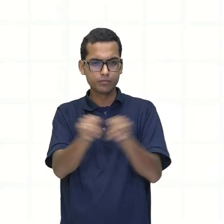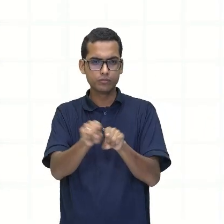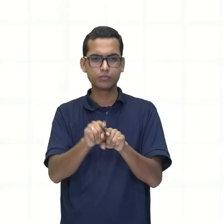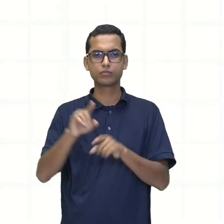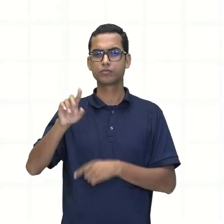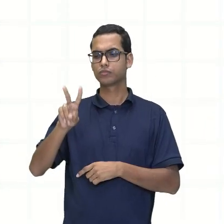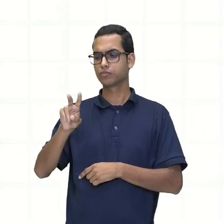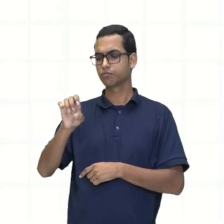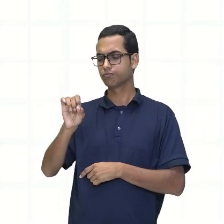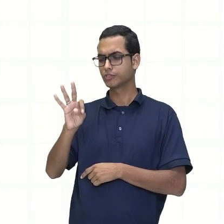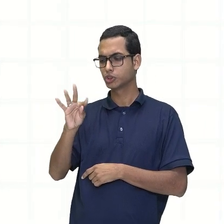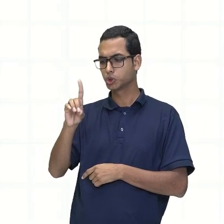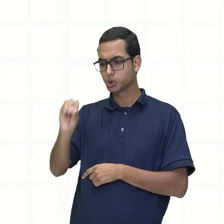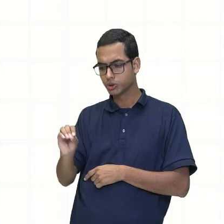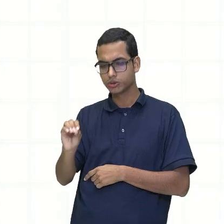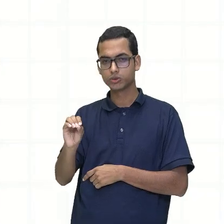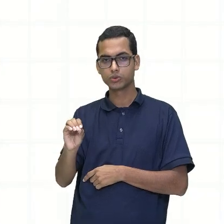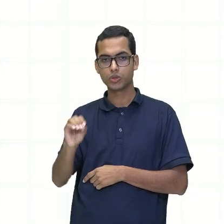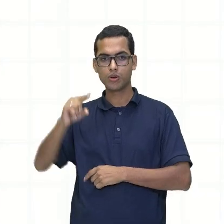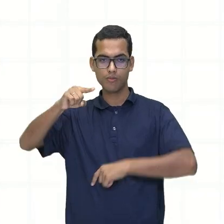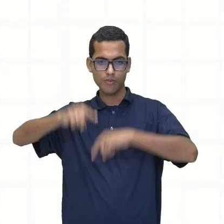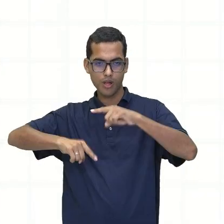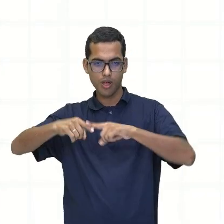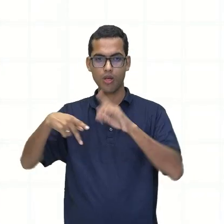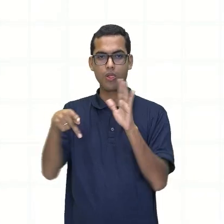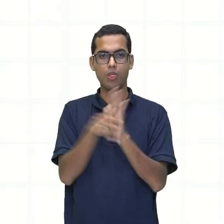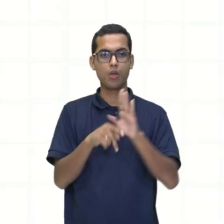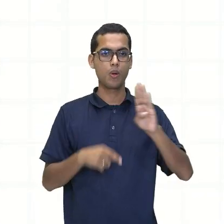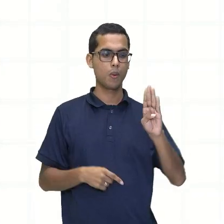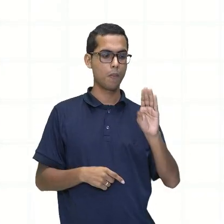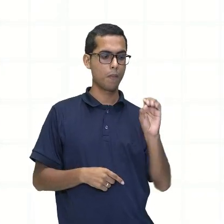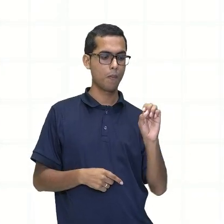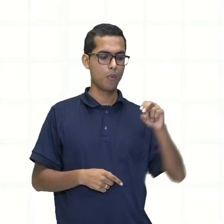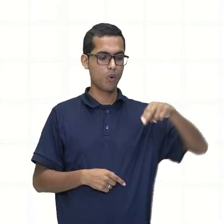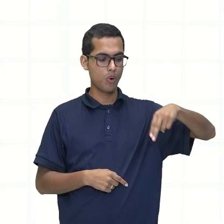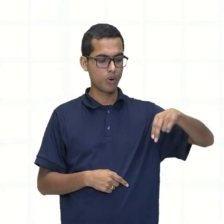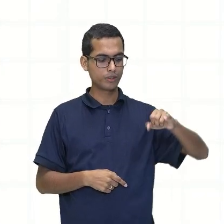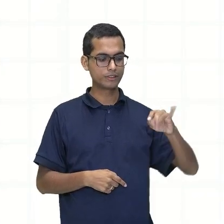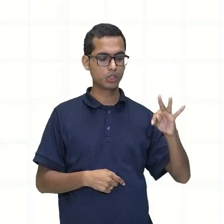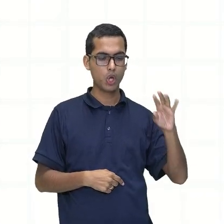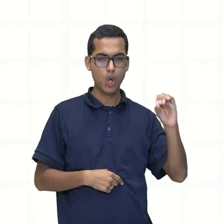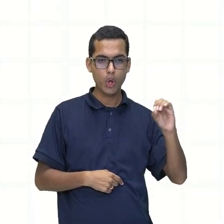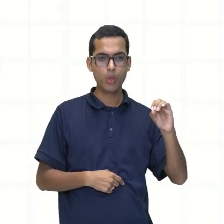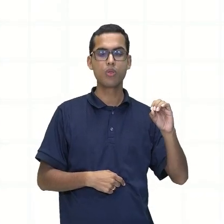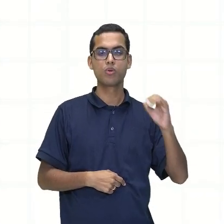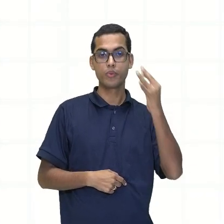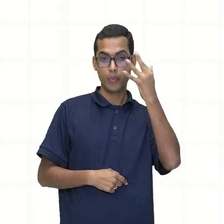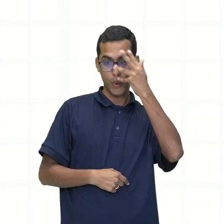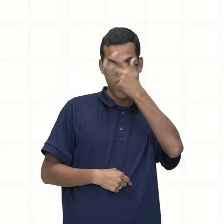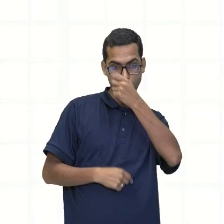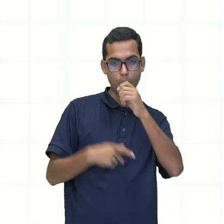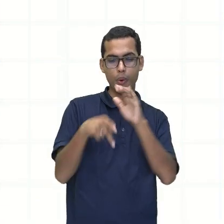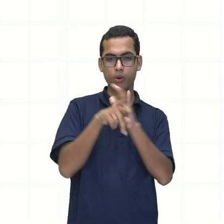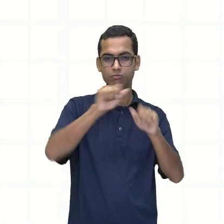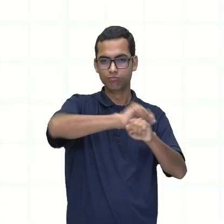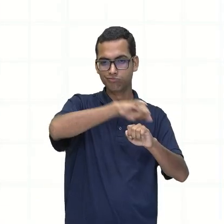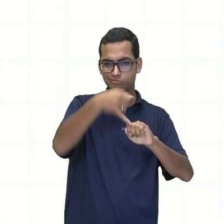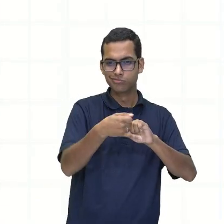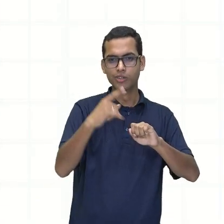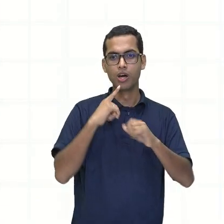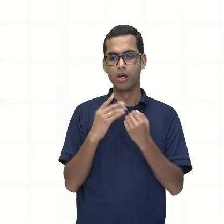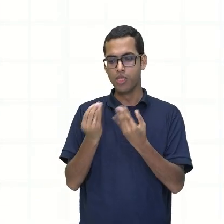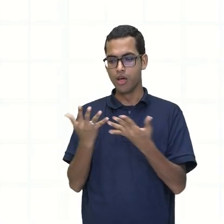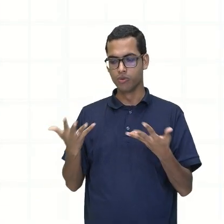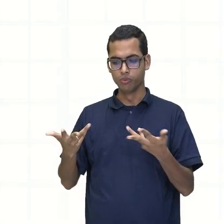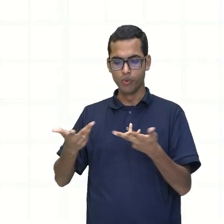nosso adjetivo, certo? Que tá ali, ó, caracterizando, dando, no caso, uma qualidade,